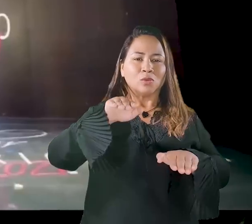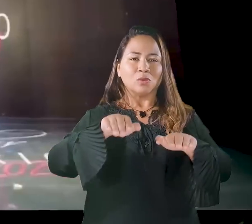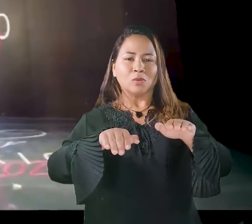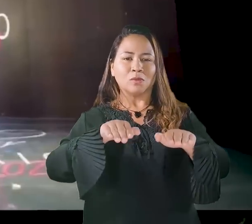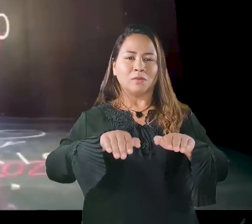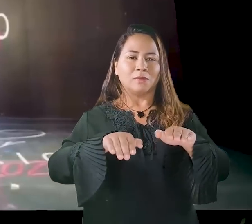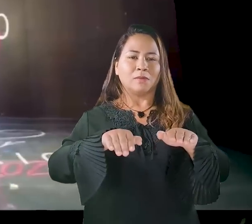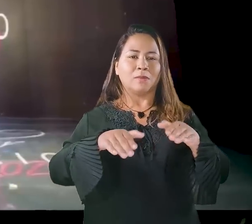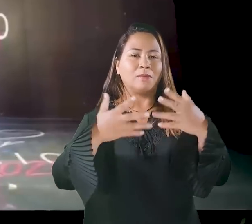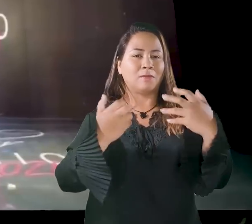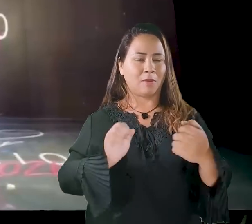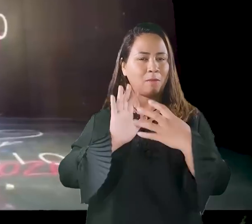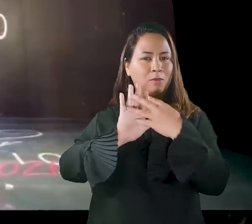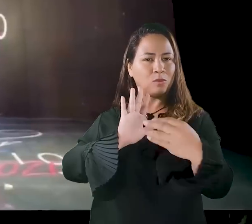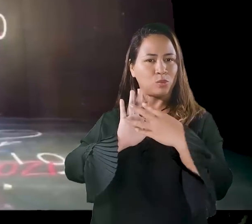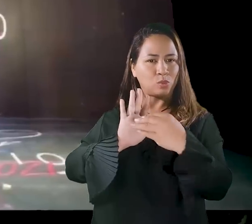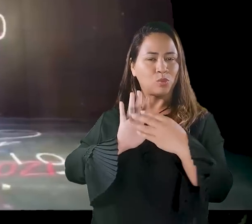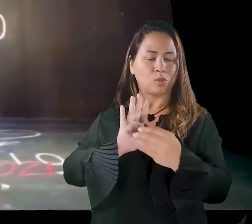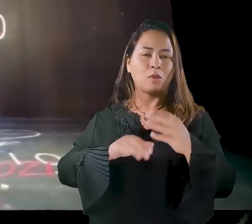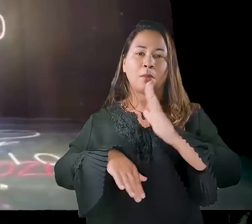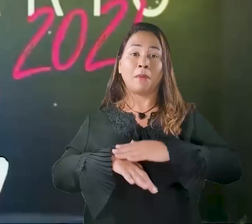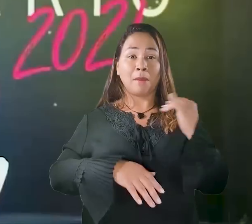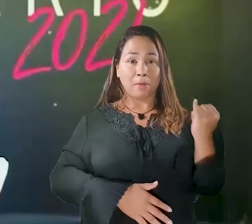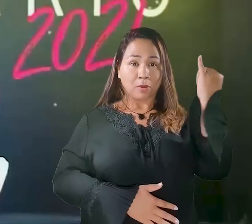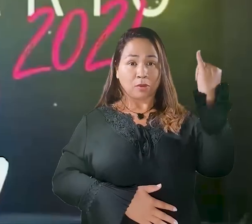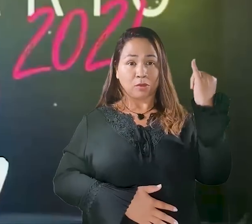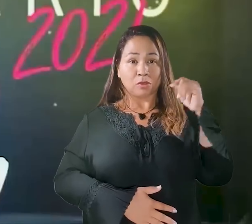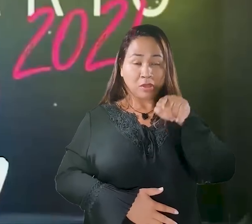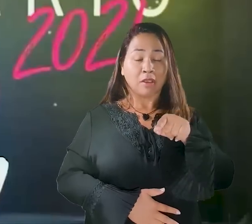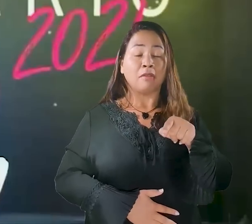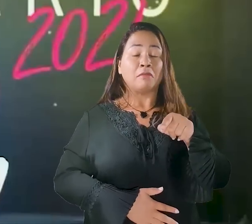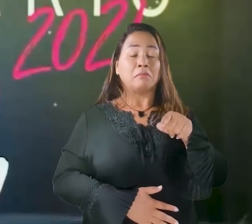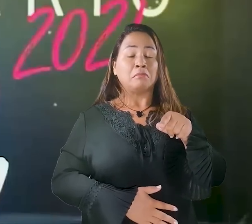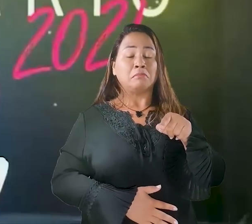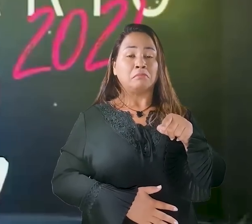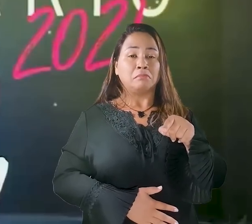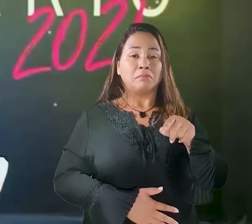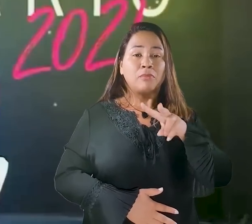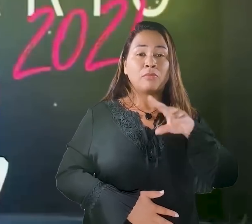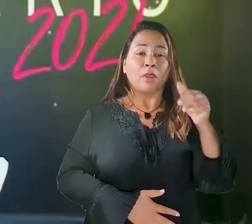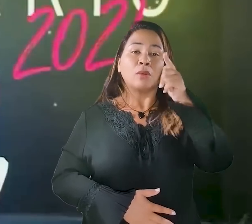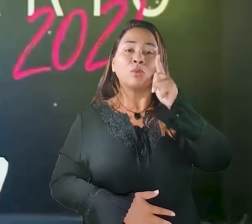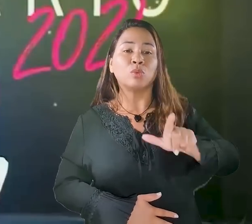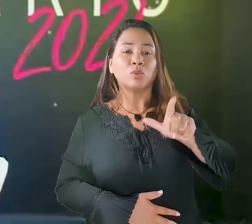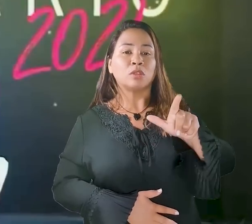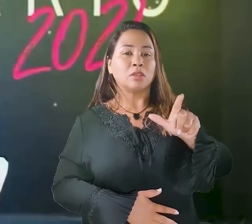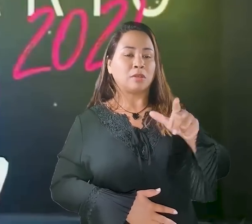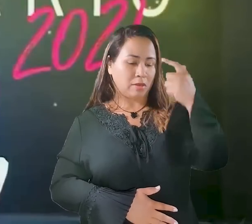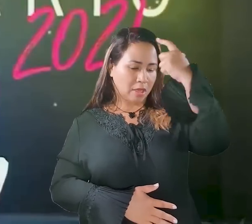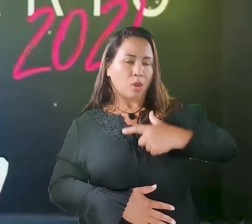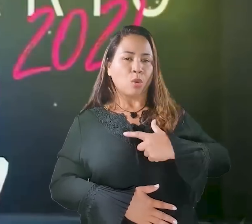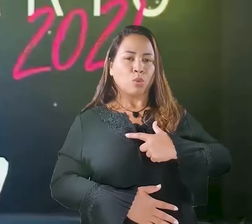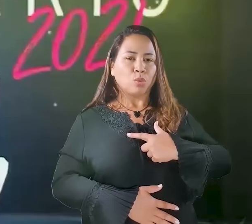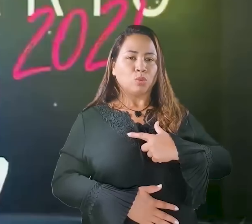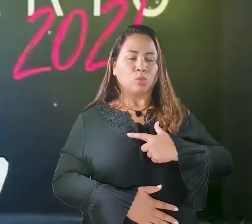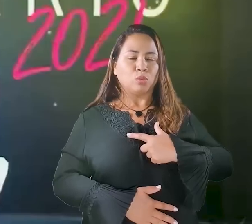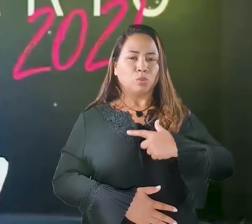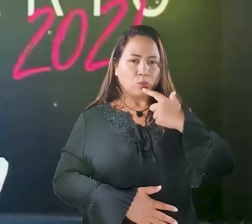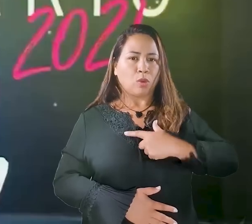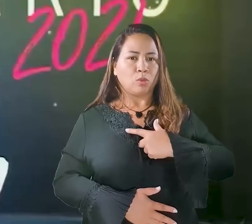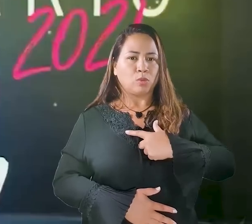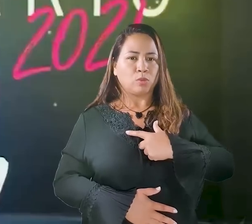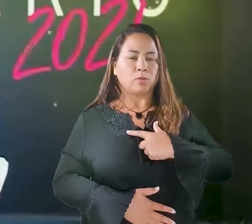onde a única coisa que é importante é você entrar no campo. Entrar no campo guiado por mim, entrar no campo